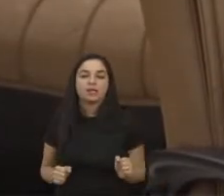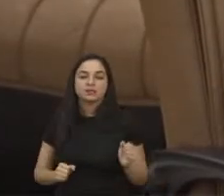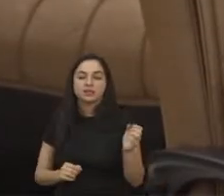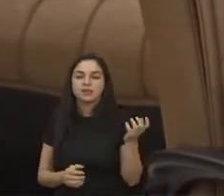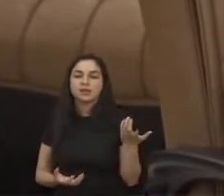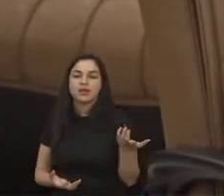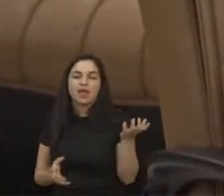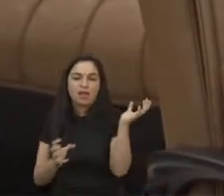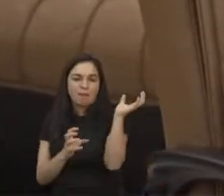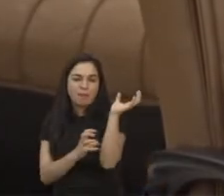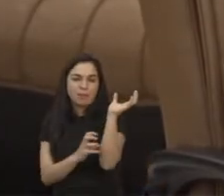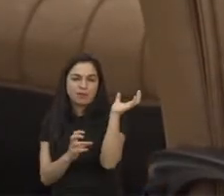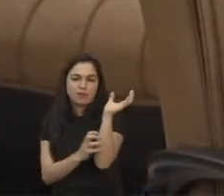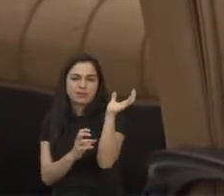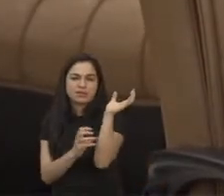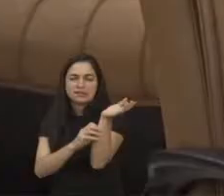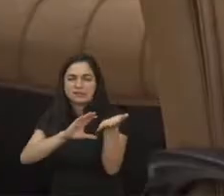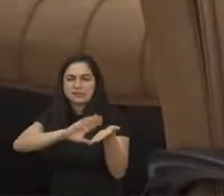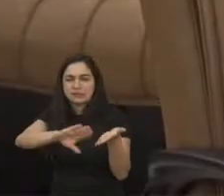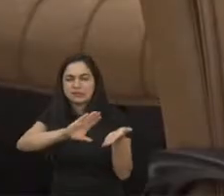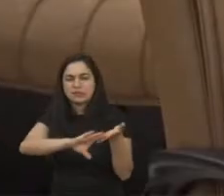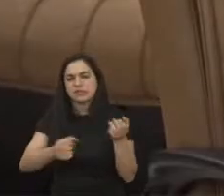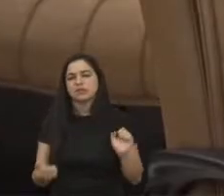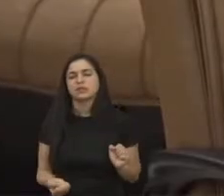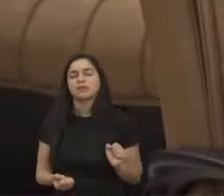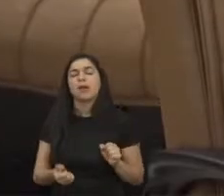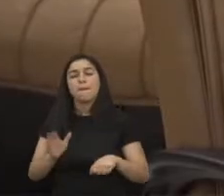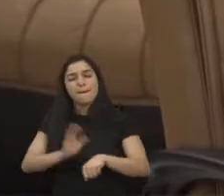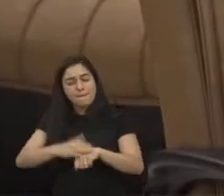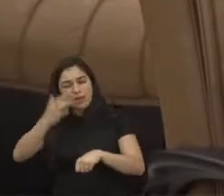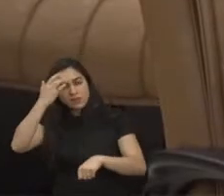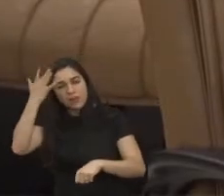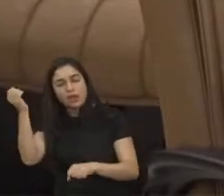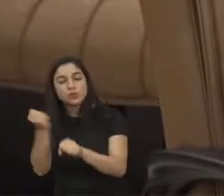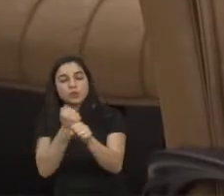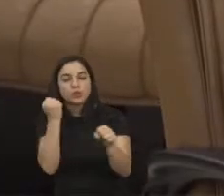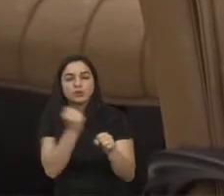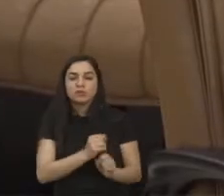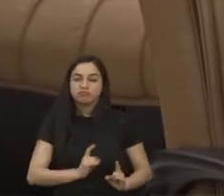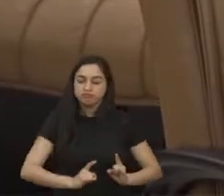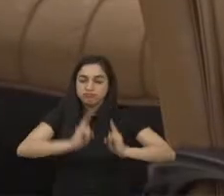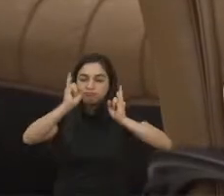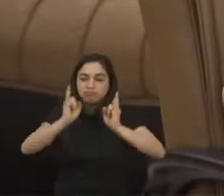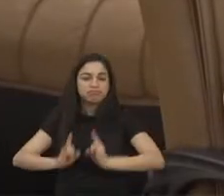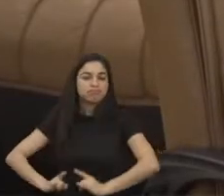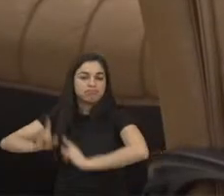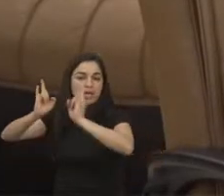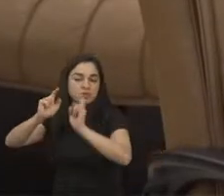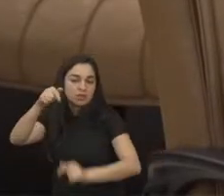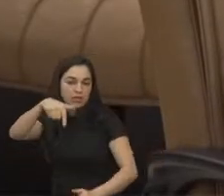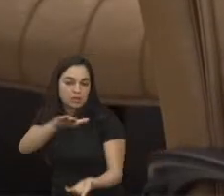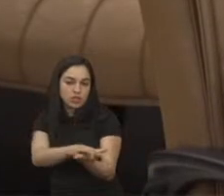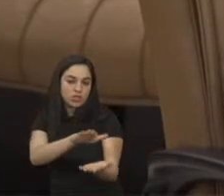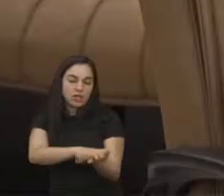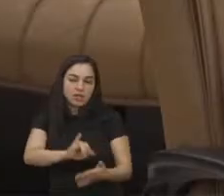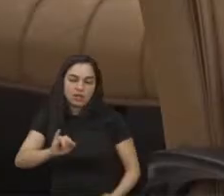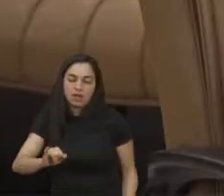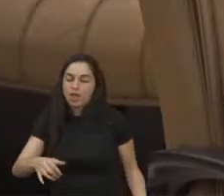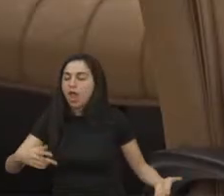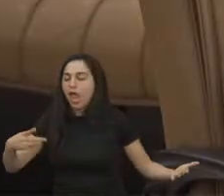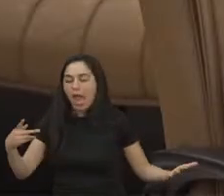facilitação de empreendimentos imobiliários, sobre construção de prédios aqui em Jacareí. Não que isso tenha alguma coisa de